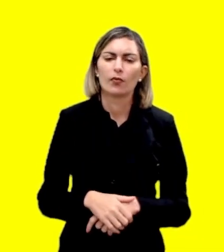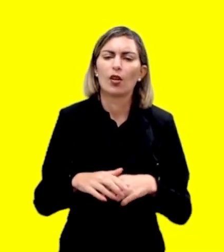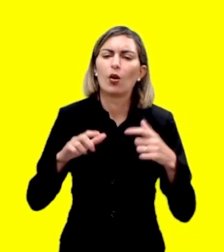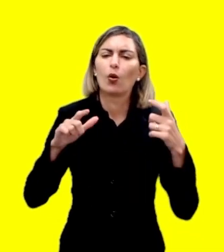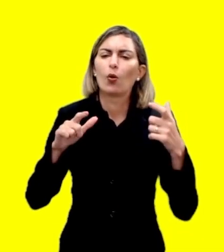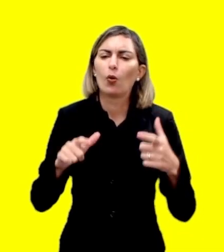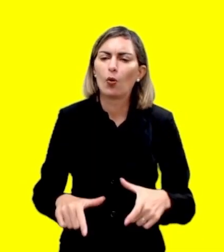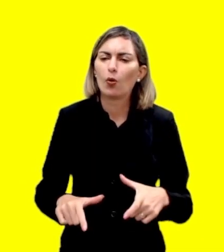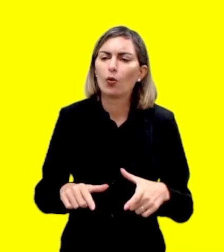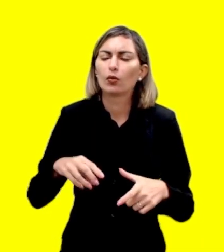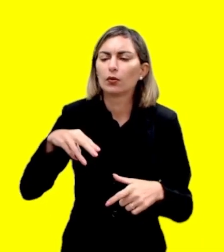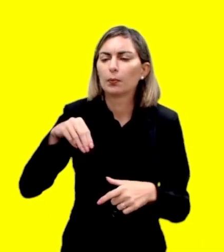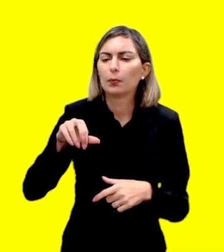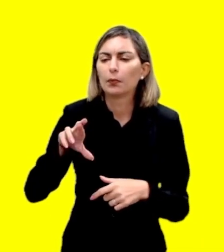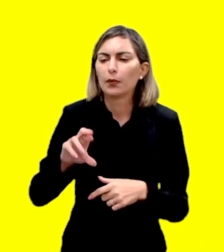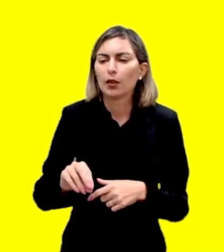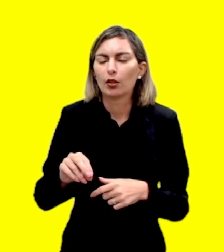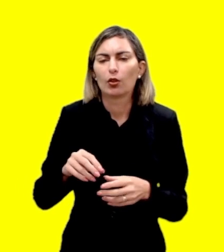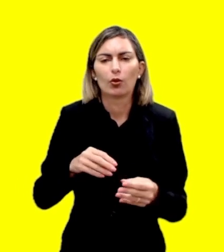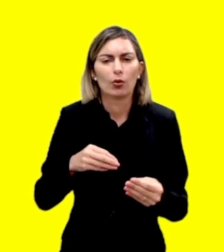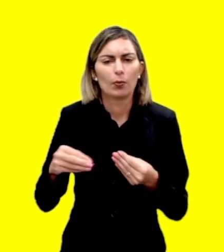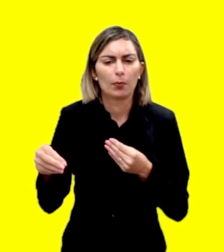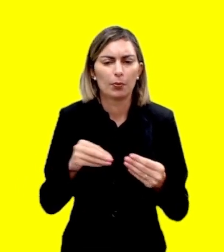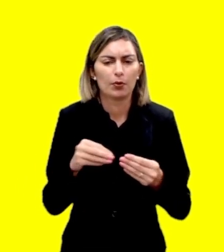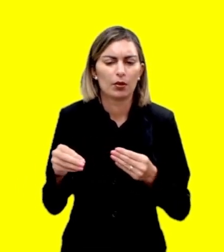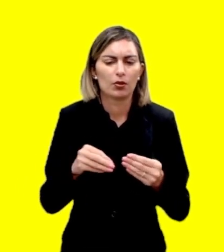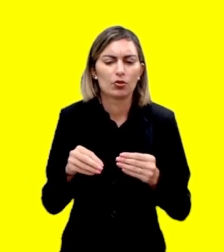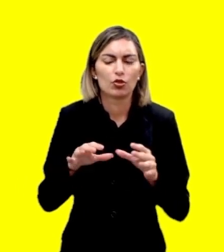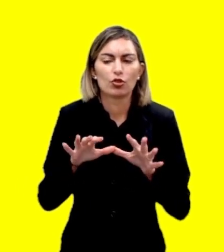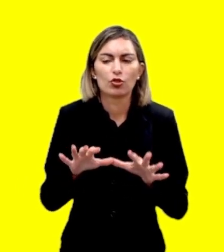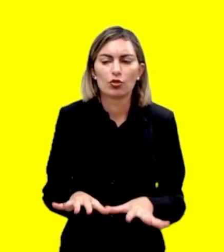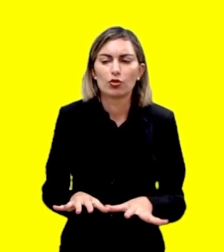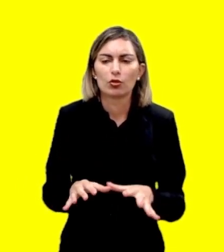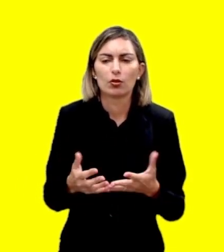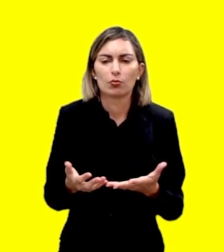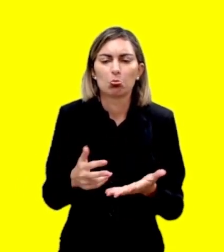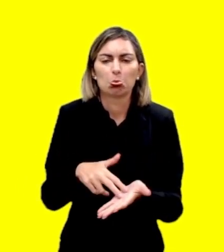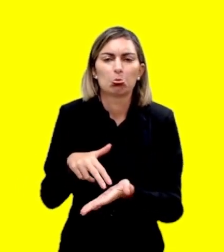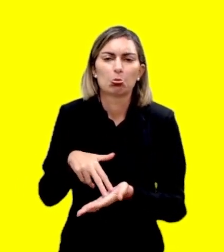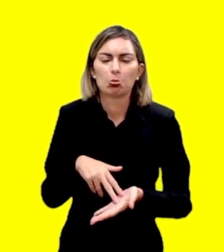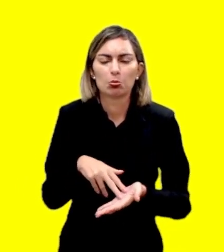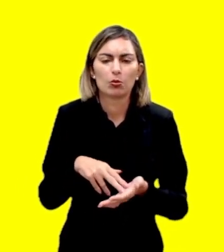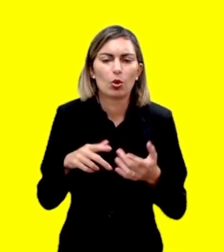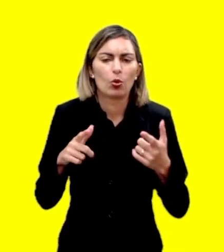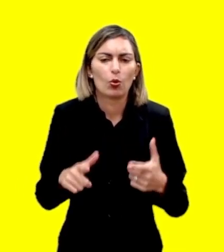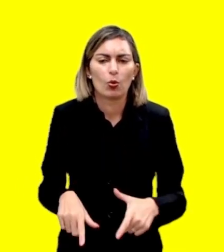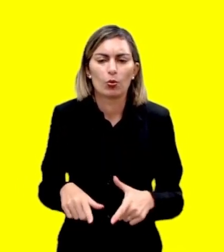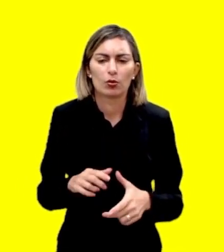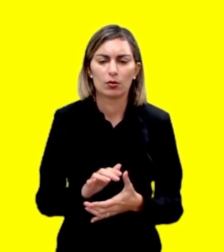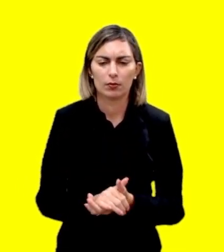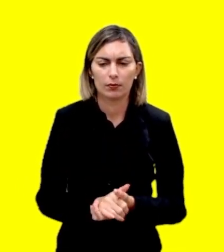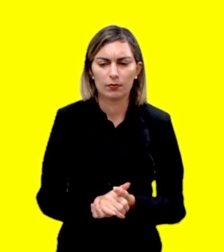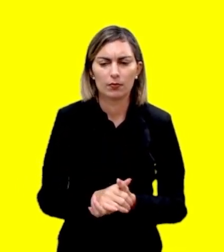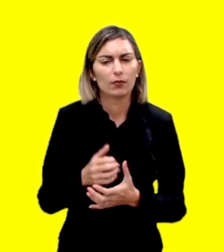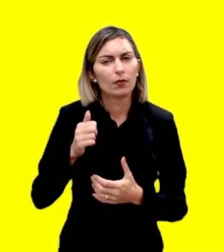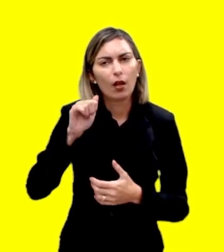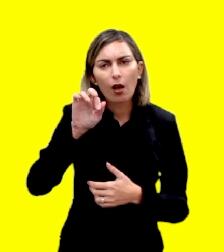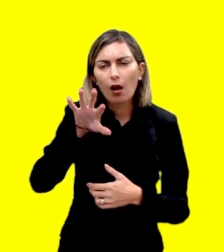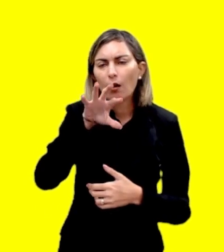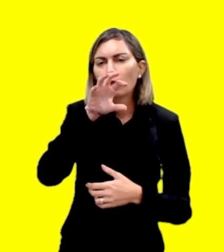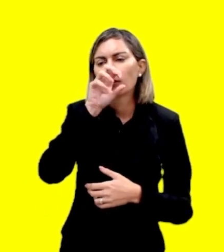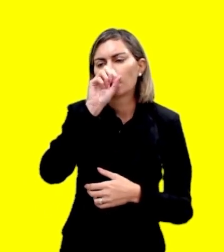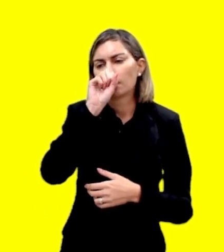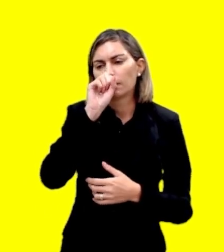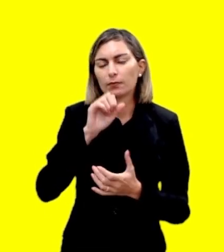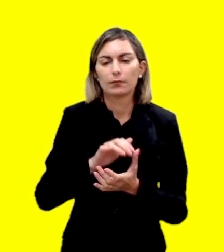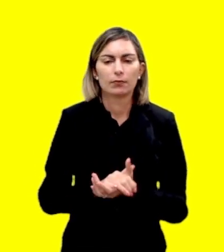Onde os microplásticos estão presentes? Onde eles estão presentes? No ar que